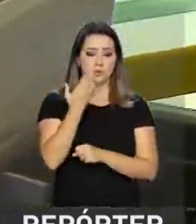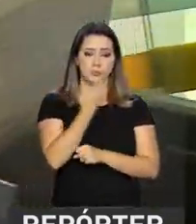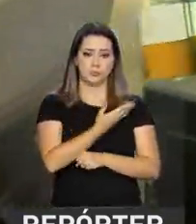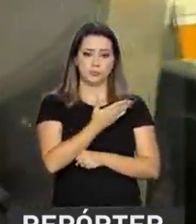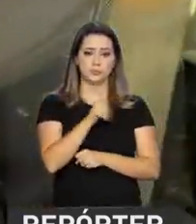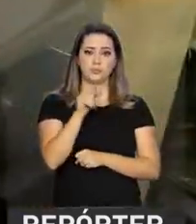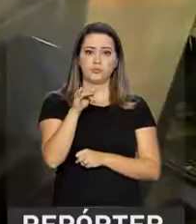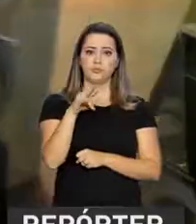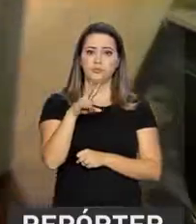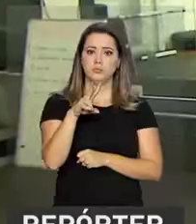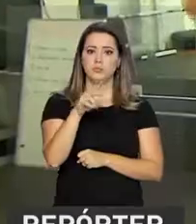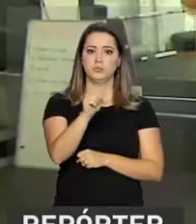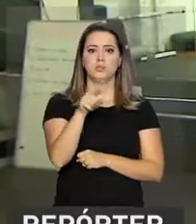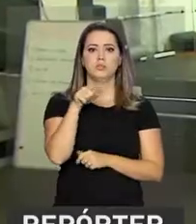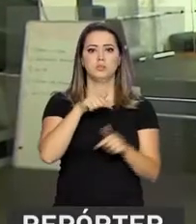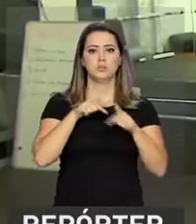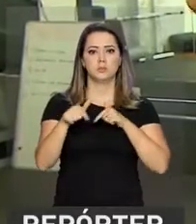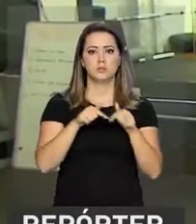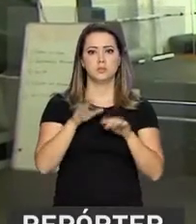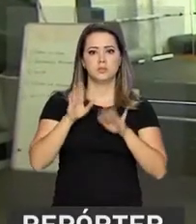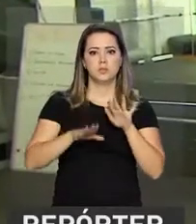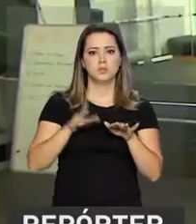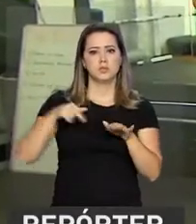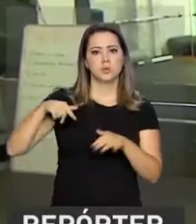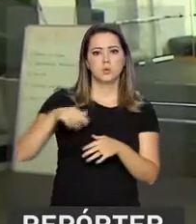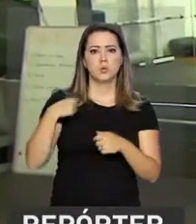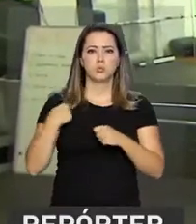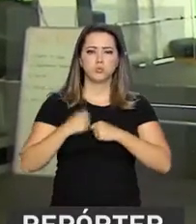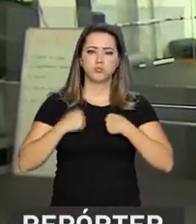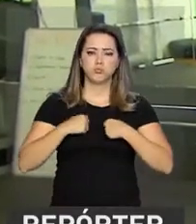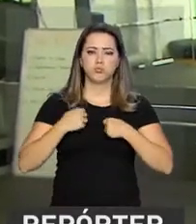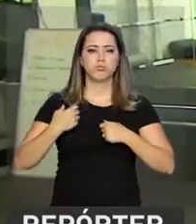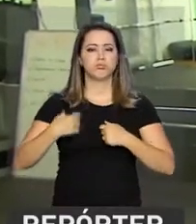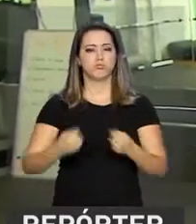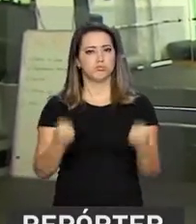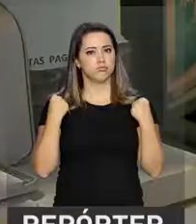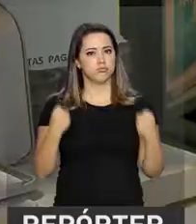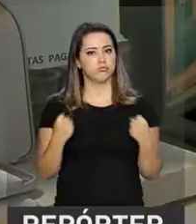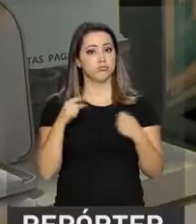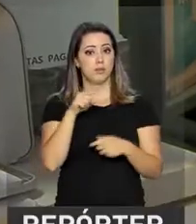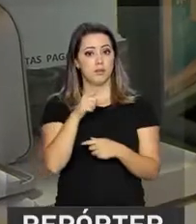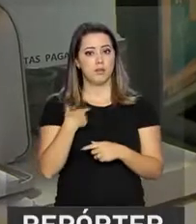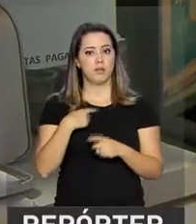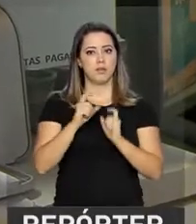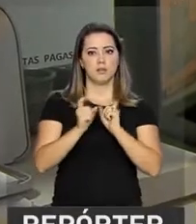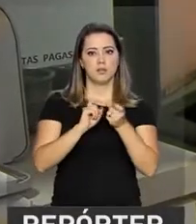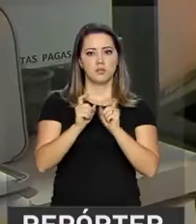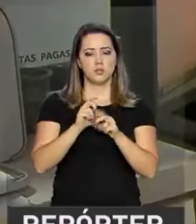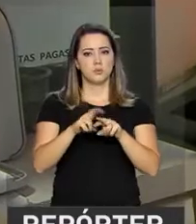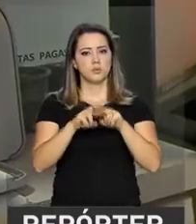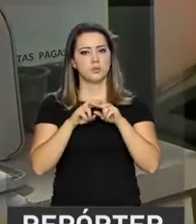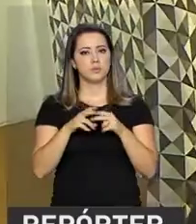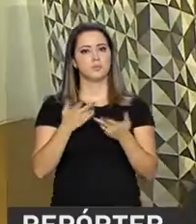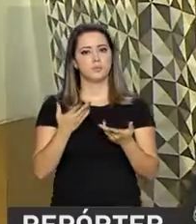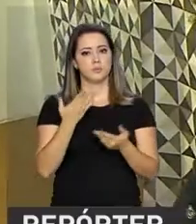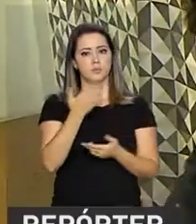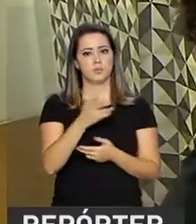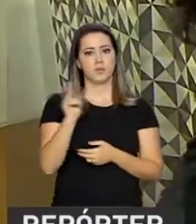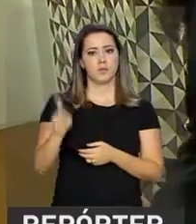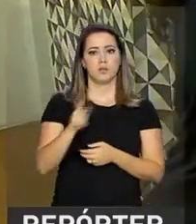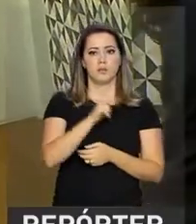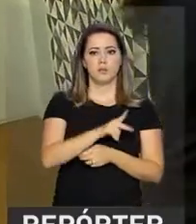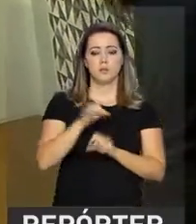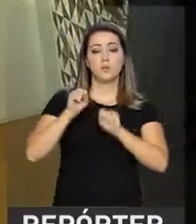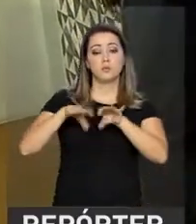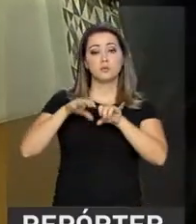brasiliense Lívia é assim. Enquanto os alunos suam a camisa, do lado de cá, ela administra o negócio. Professora